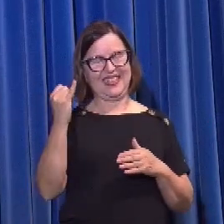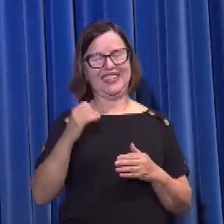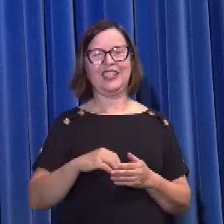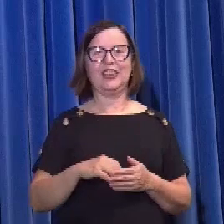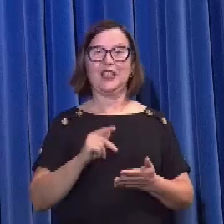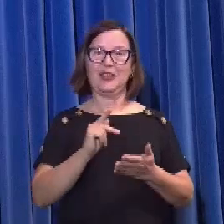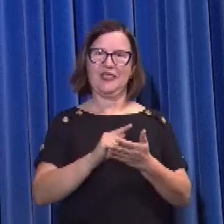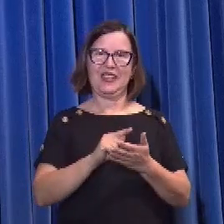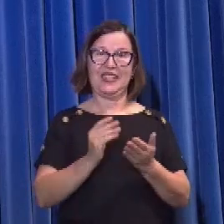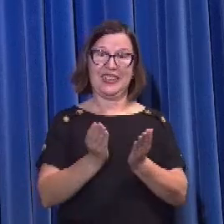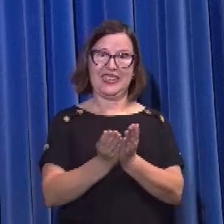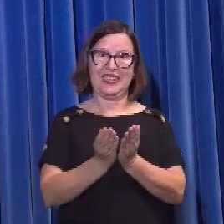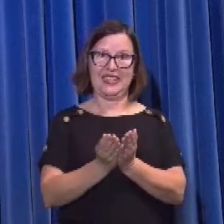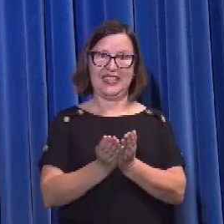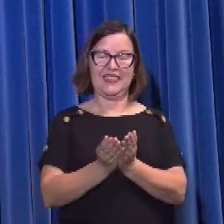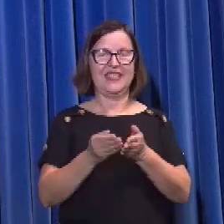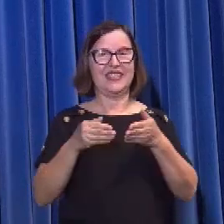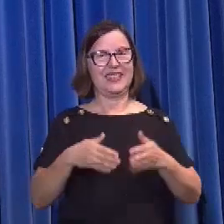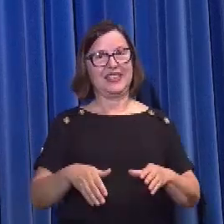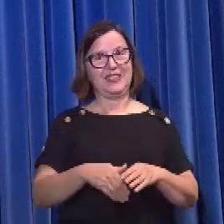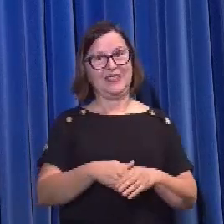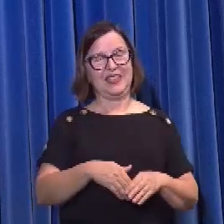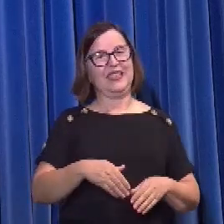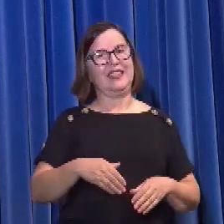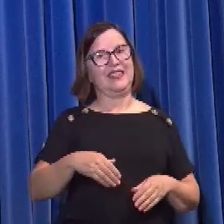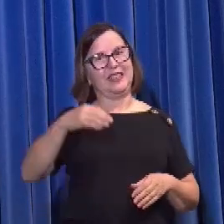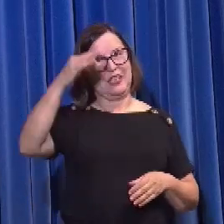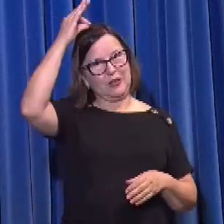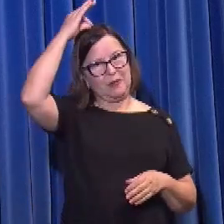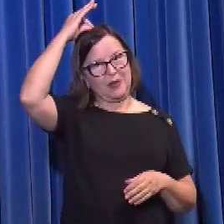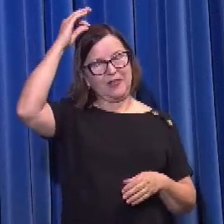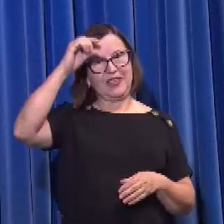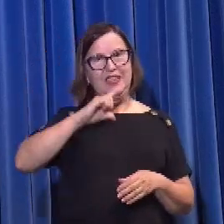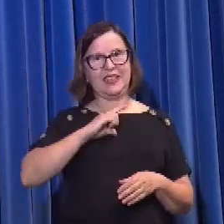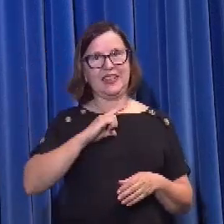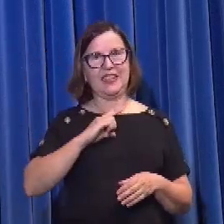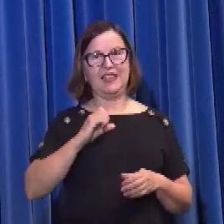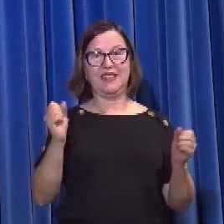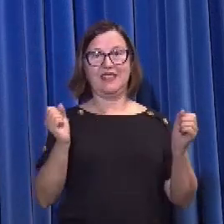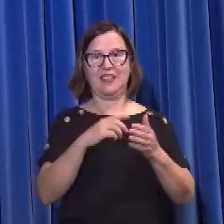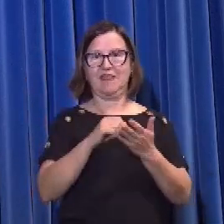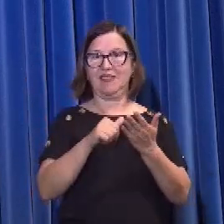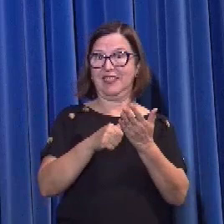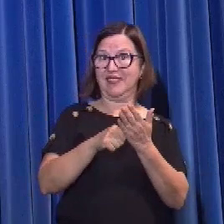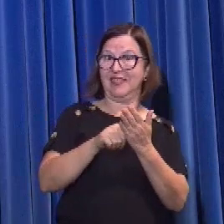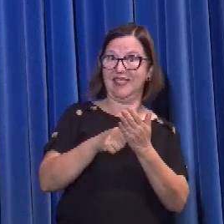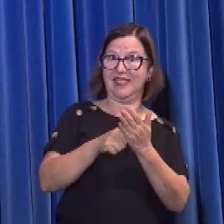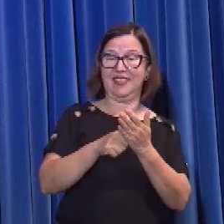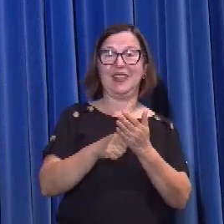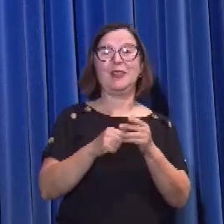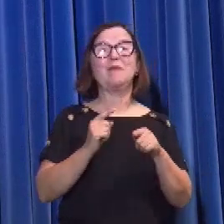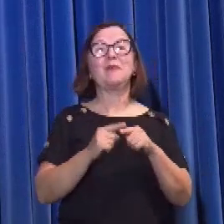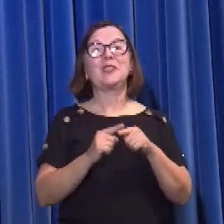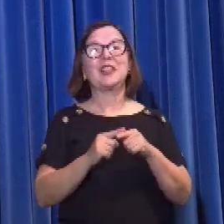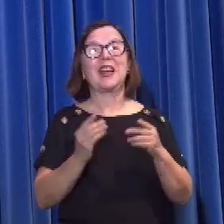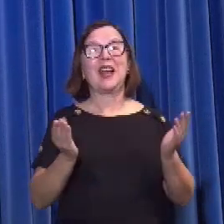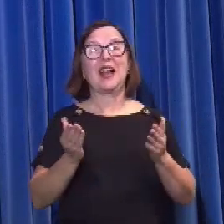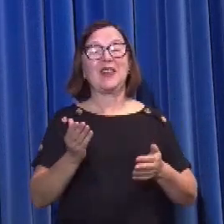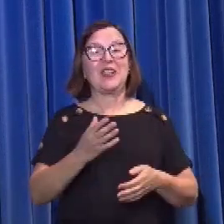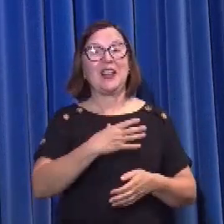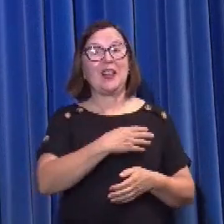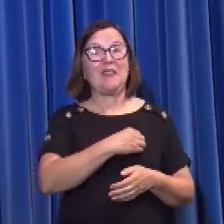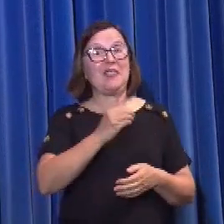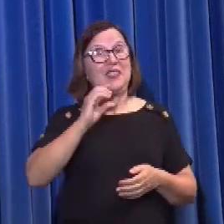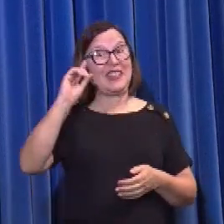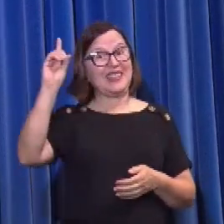tem uma nova identidade e, por consequência, uma nova filiação. O que significa isso?